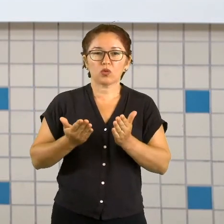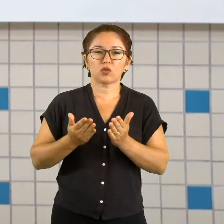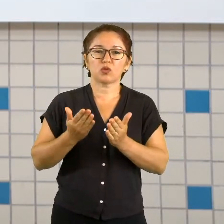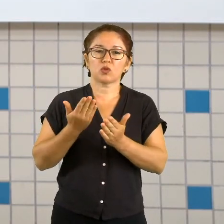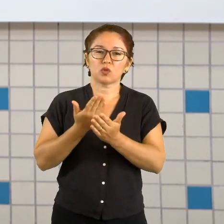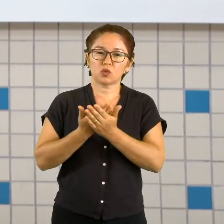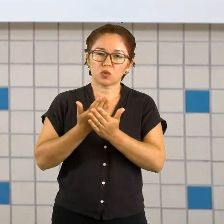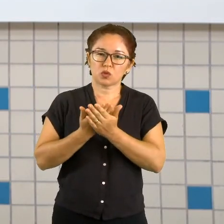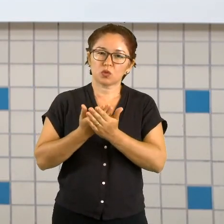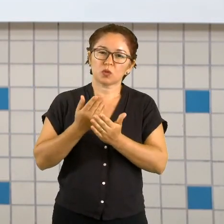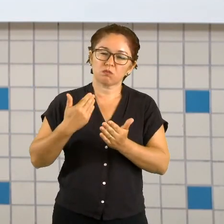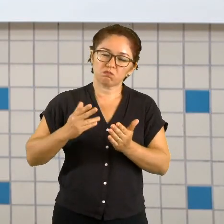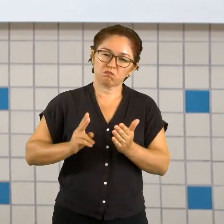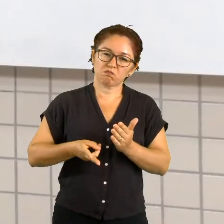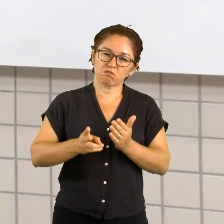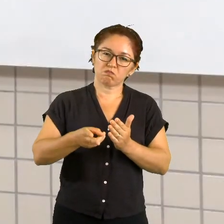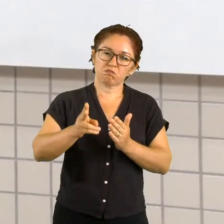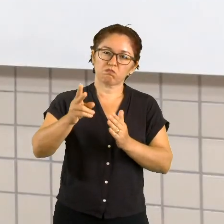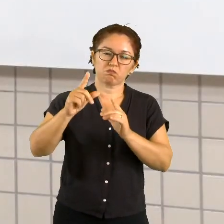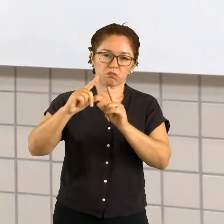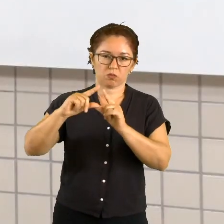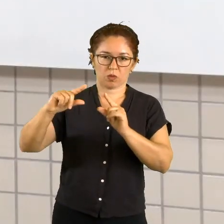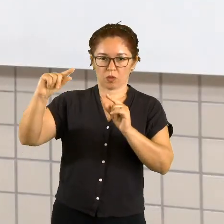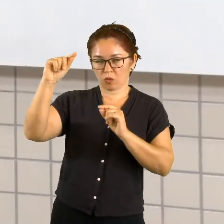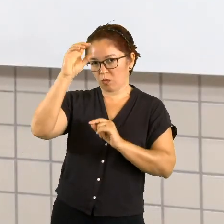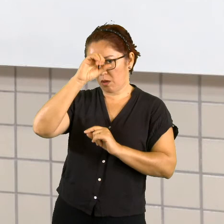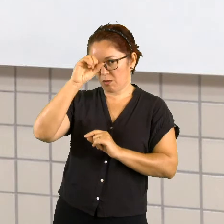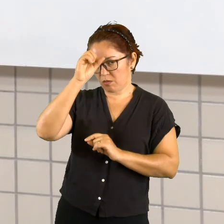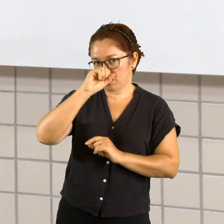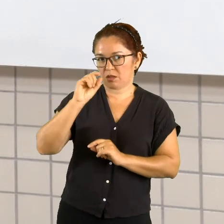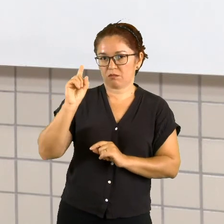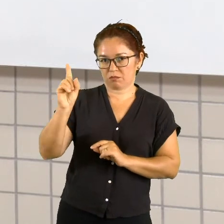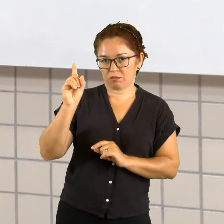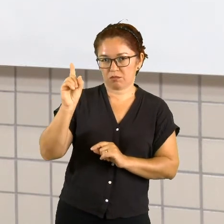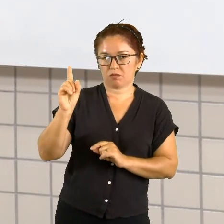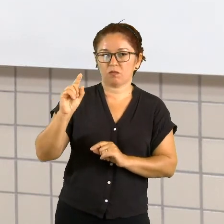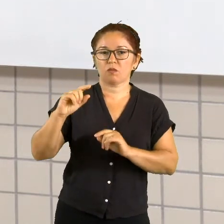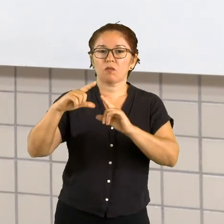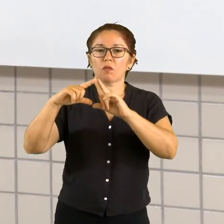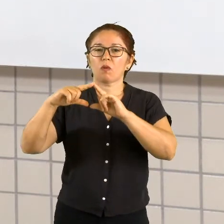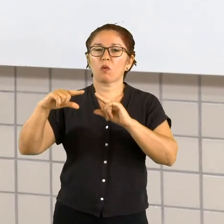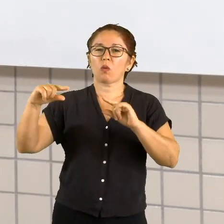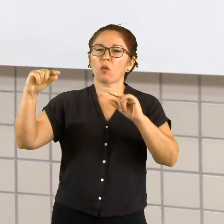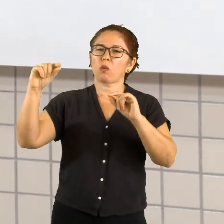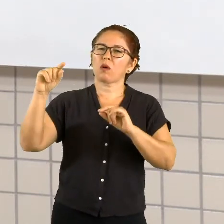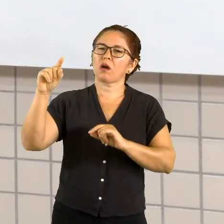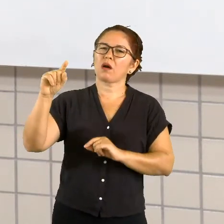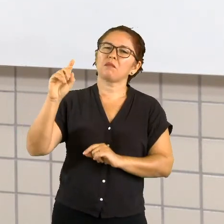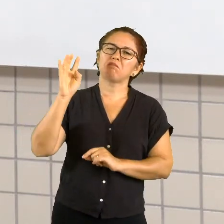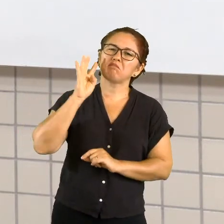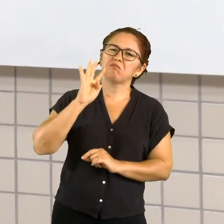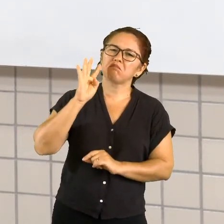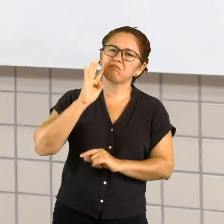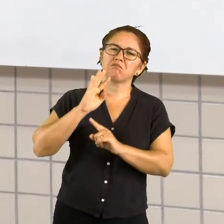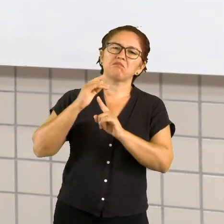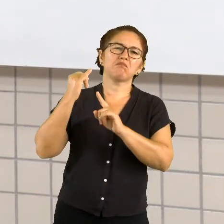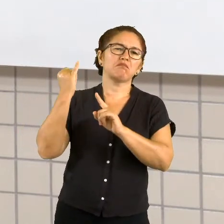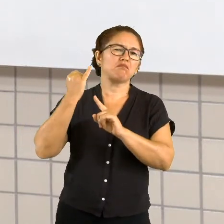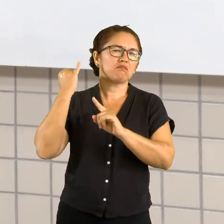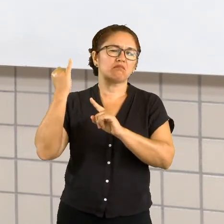o satélite natural da Terra. A Lua tem características muito interessantes e muito importantes para